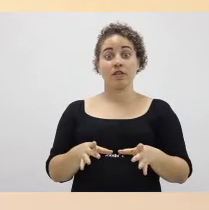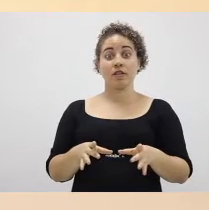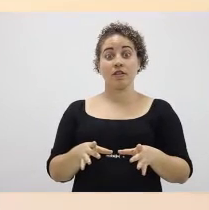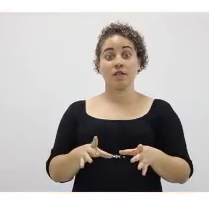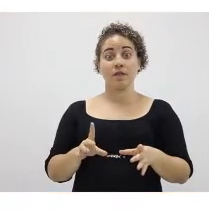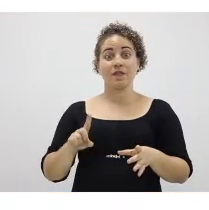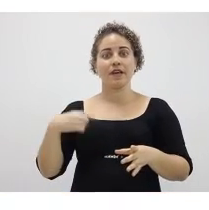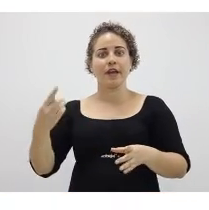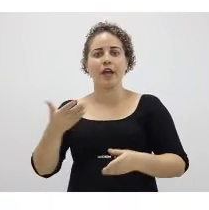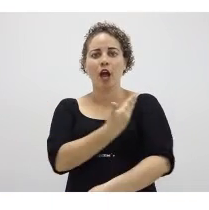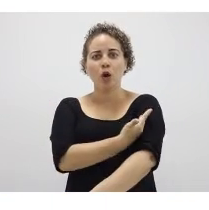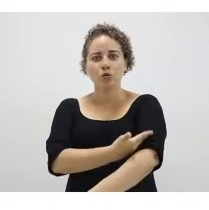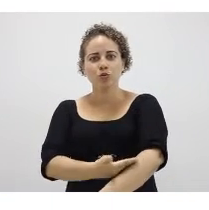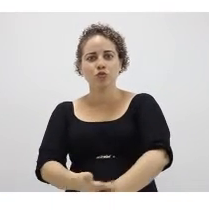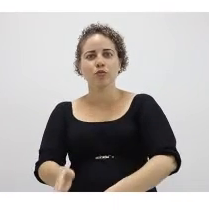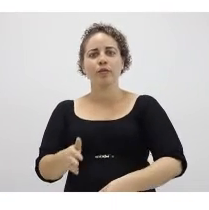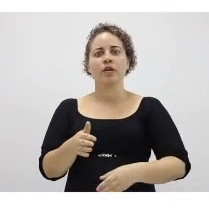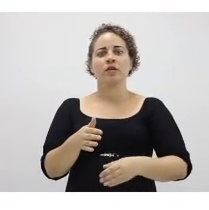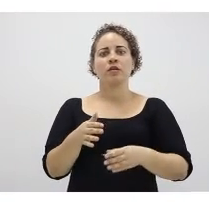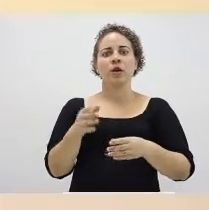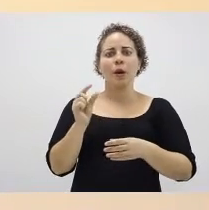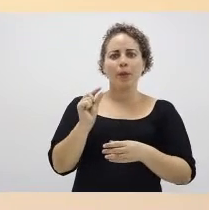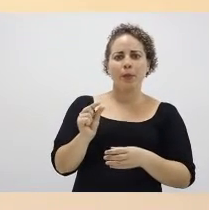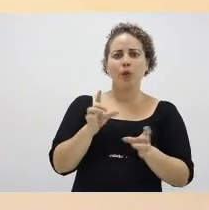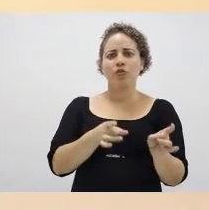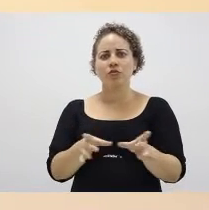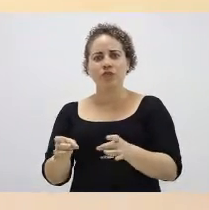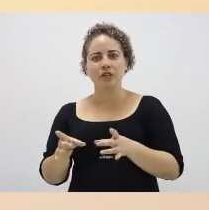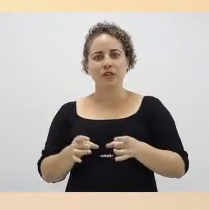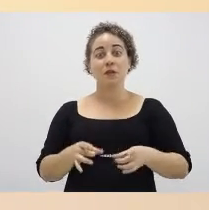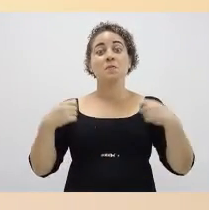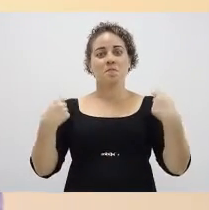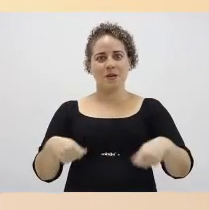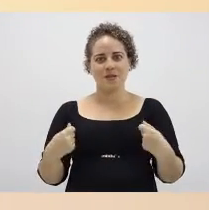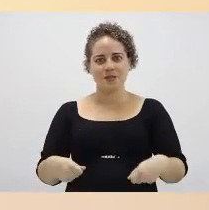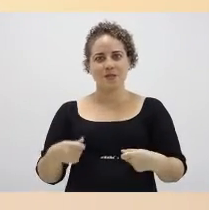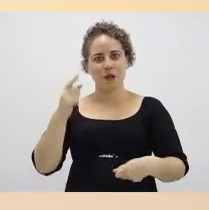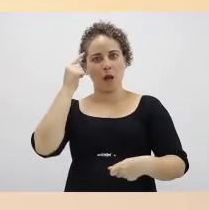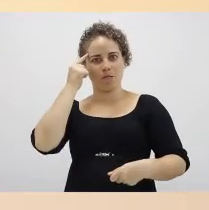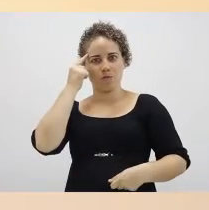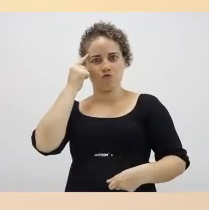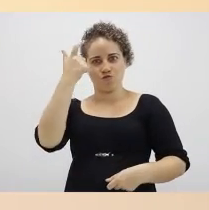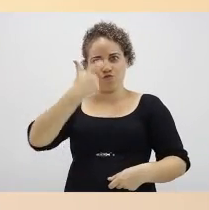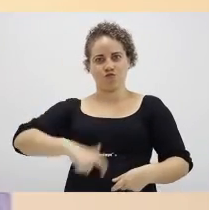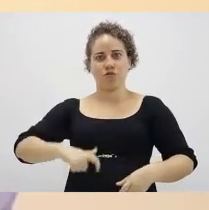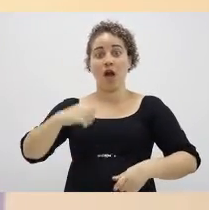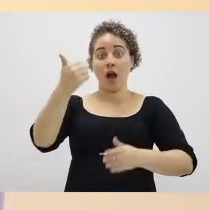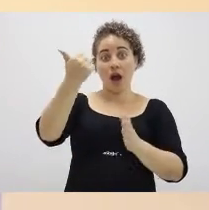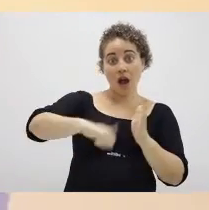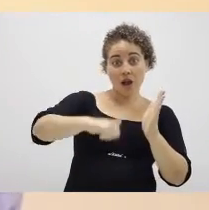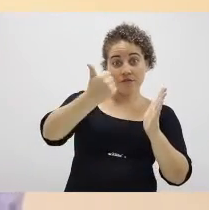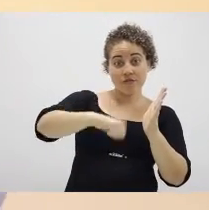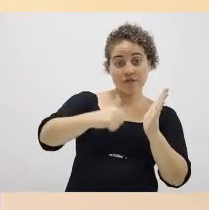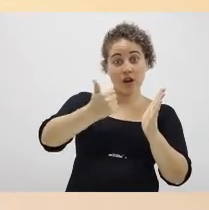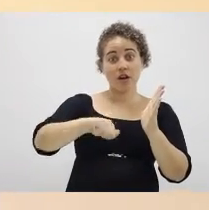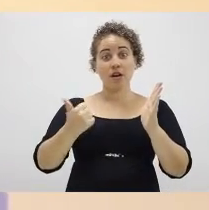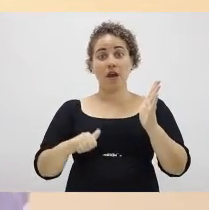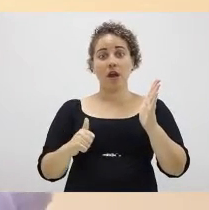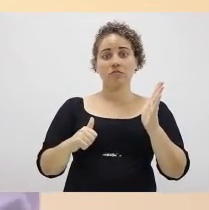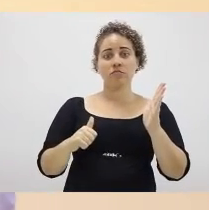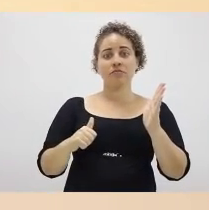que tradicionalmente tem poucas vendas, cabe ao administrador analisar isso e promover a calibragem. O que é